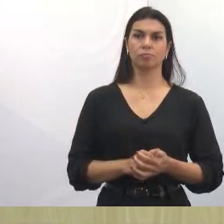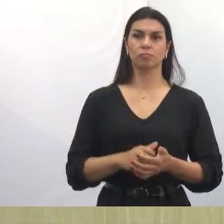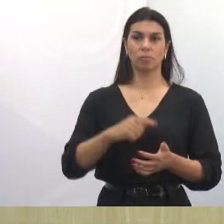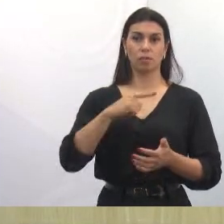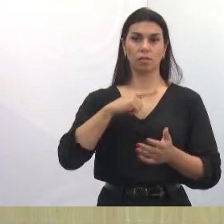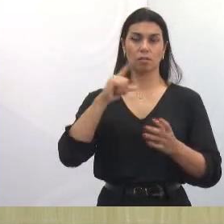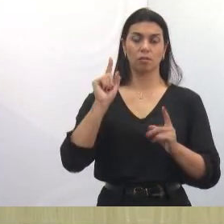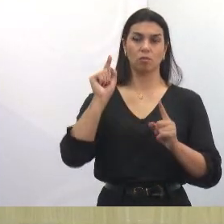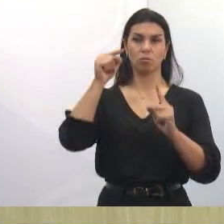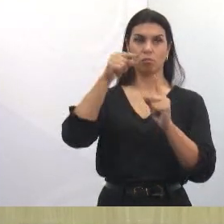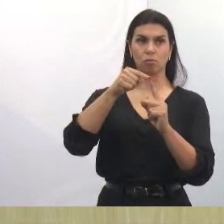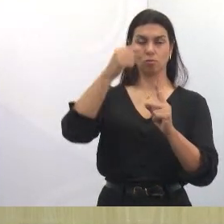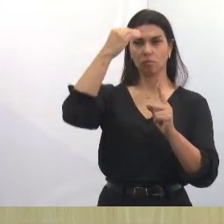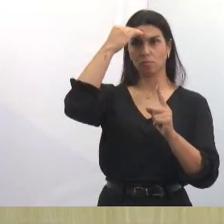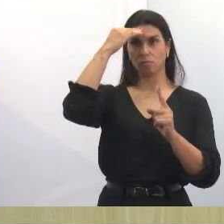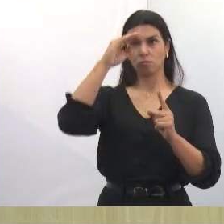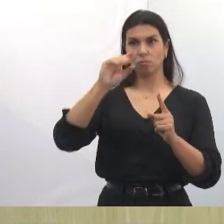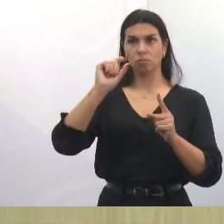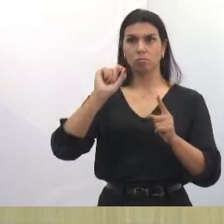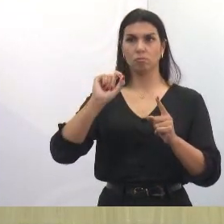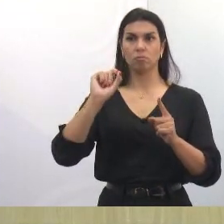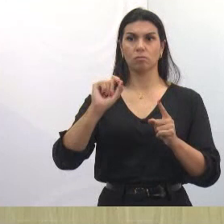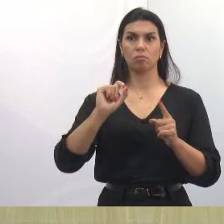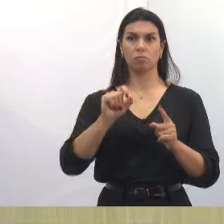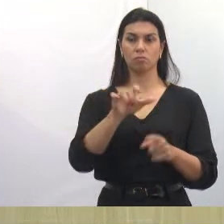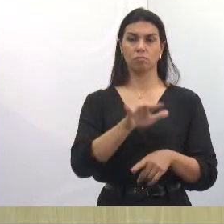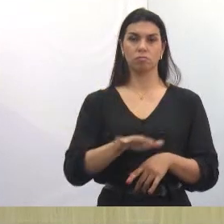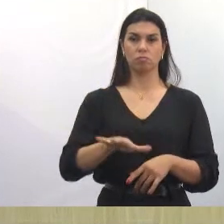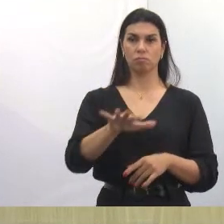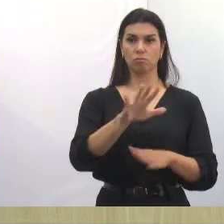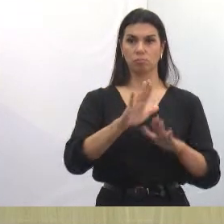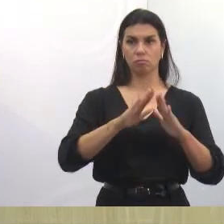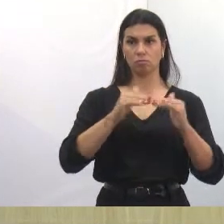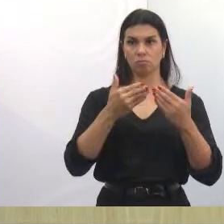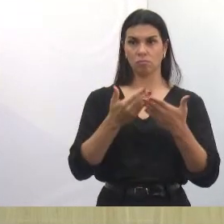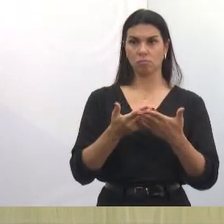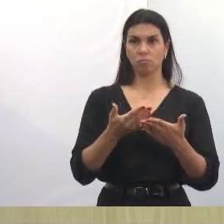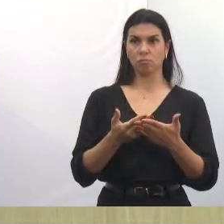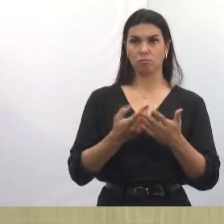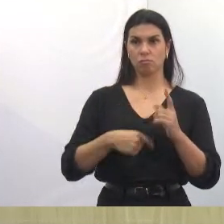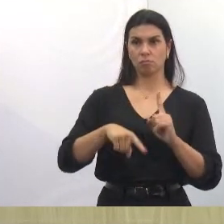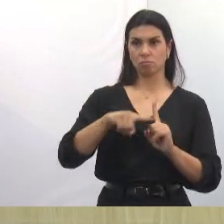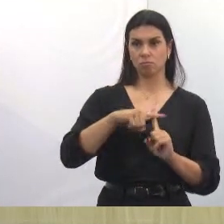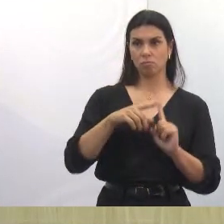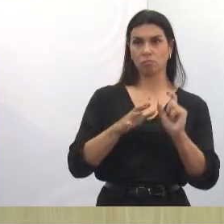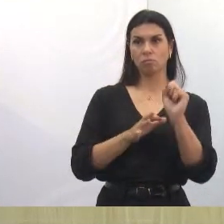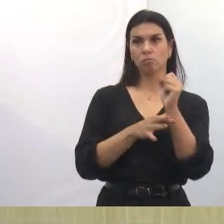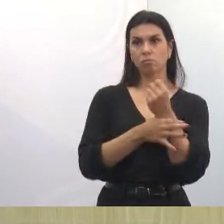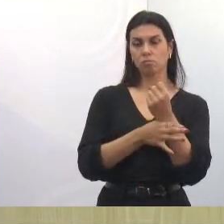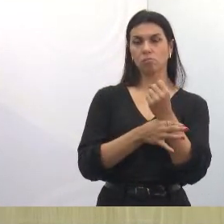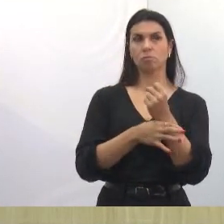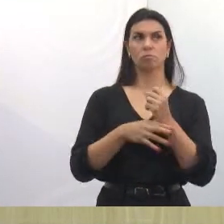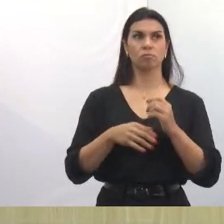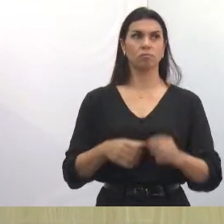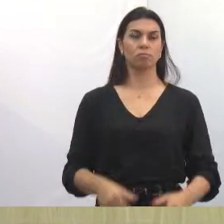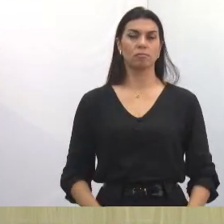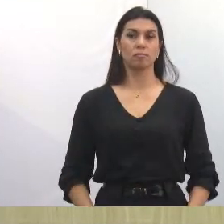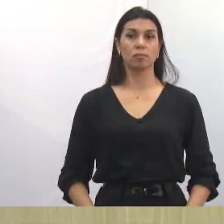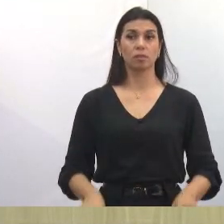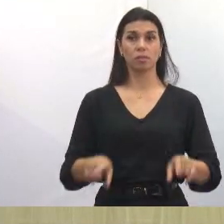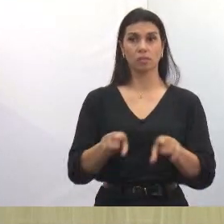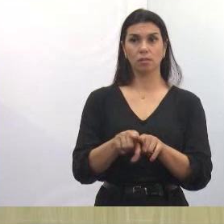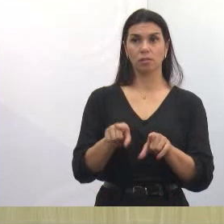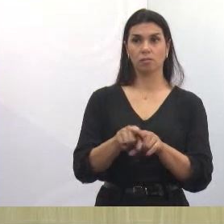como objetivo principal a promoção de um ambiente escolar mais seguro e disciplinado, além